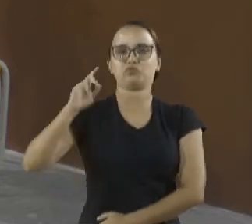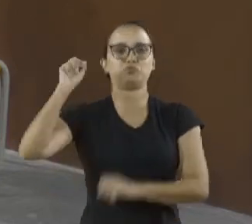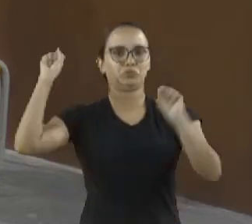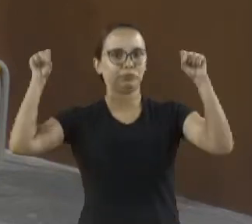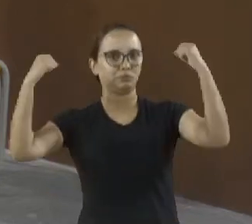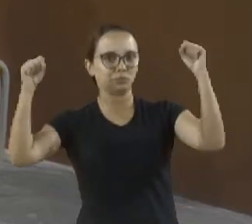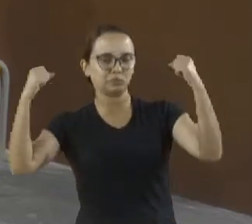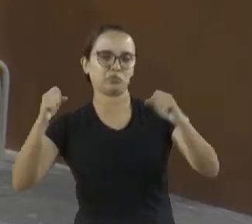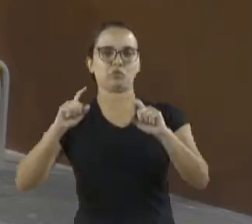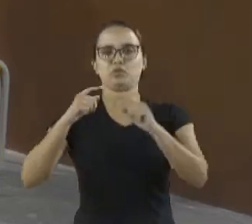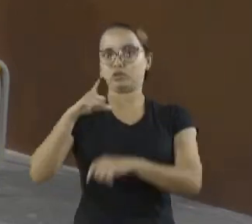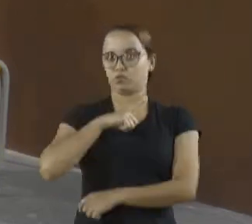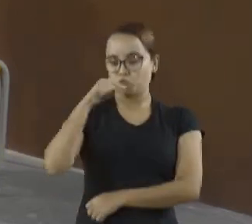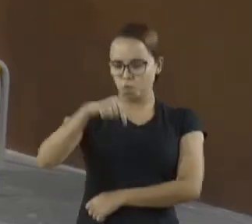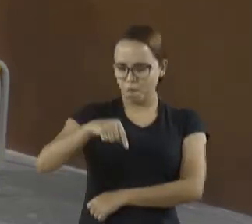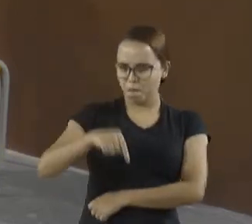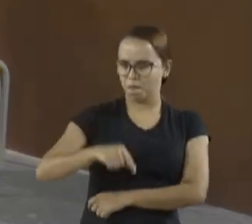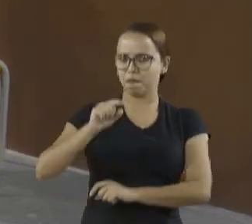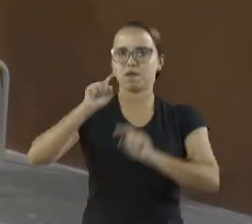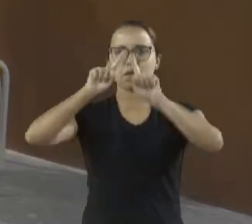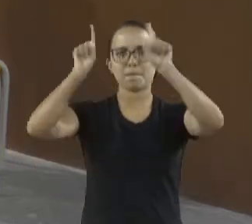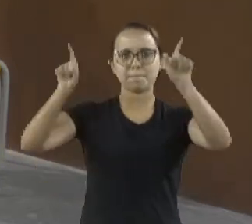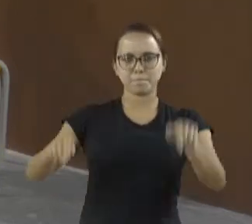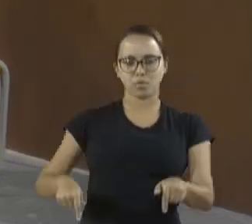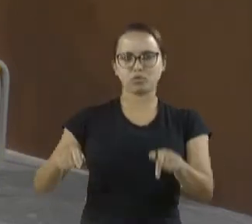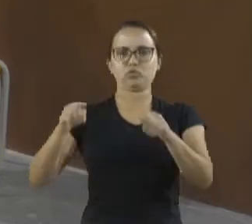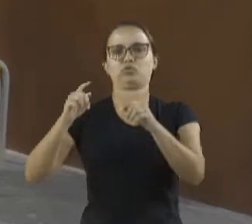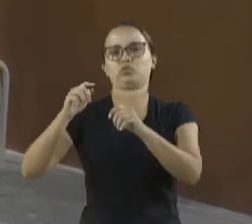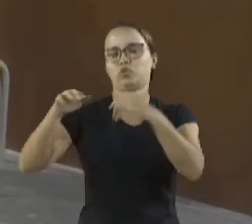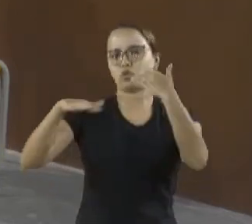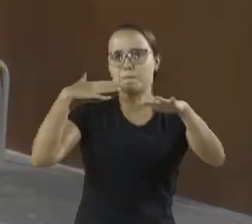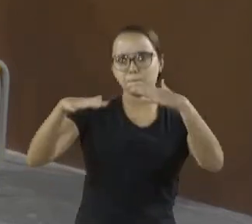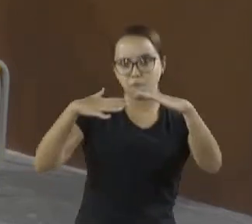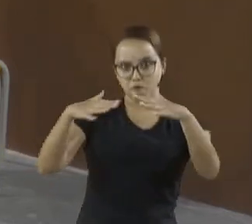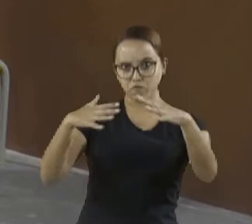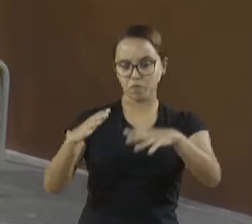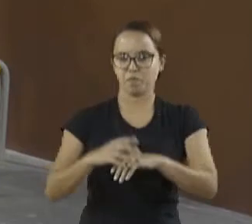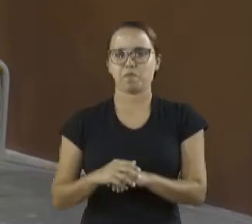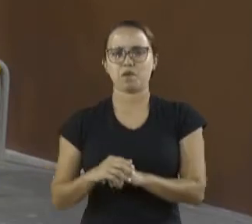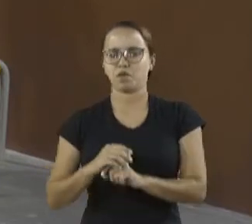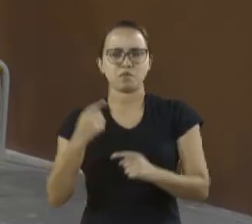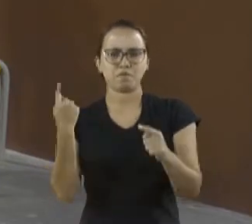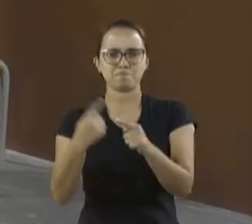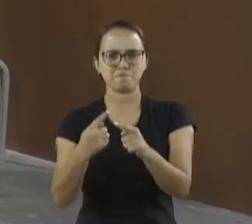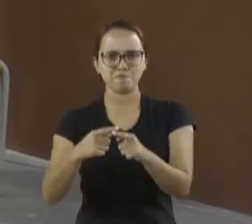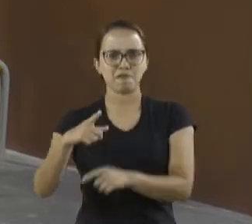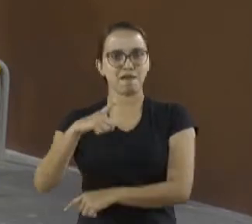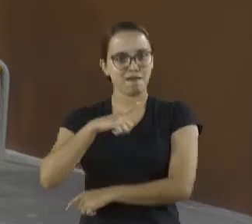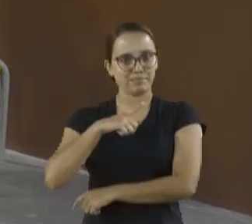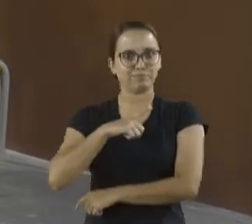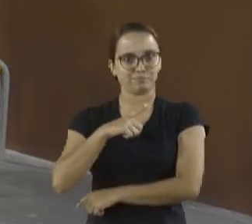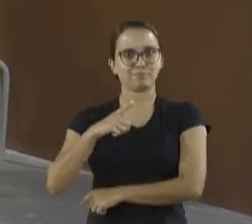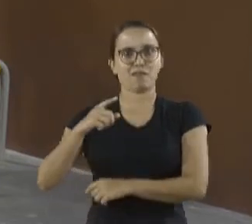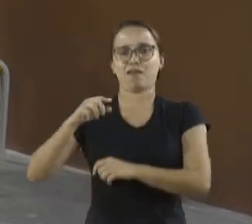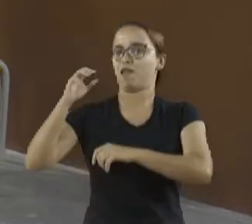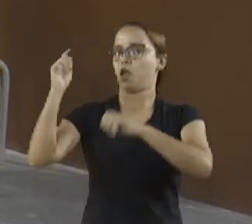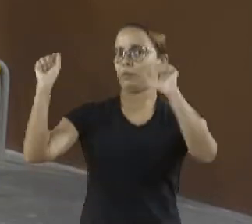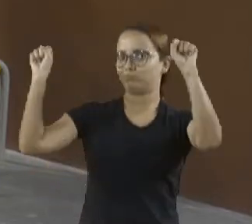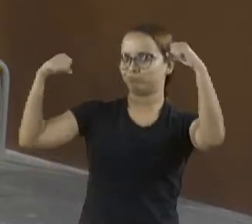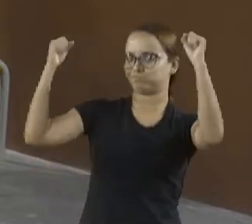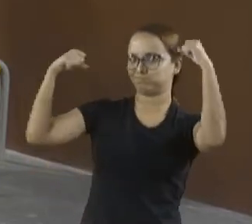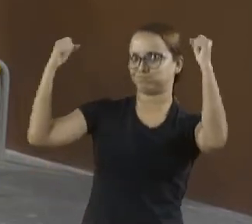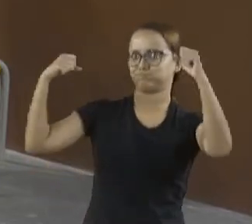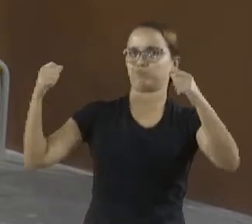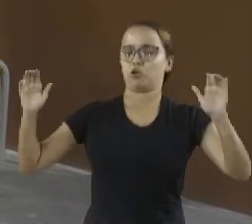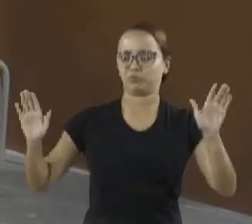projeto Movimento e Ação para tratar de um componente muito importante, a promoção da saúde, referente à Educação Física, que